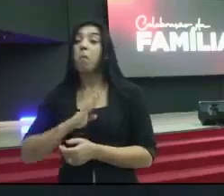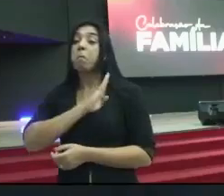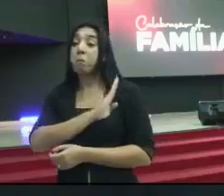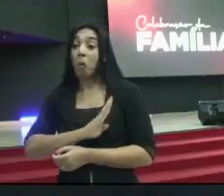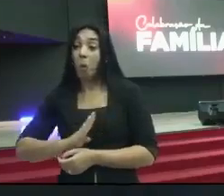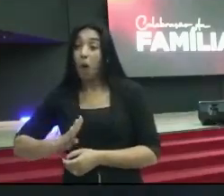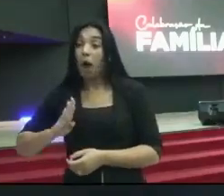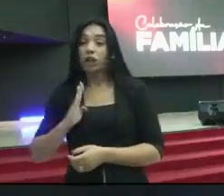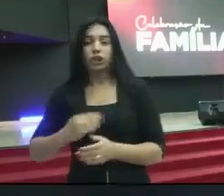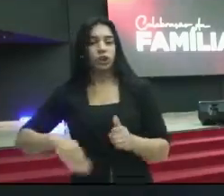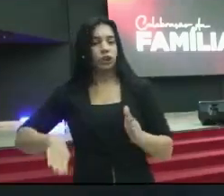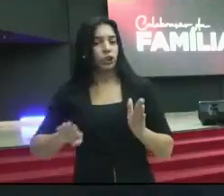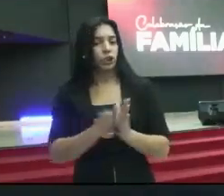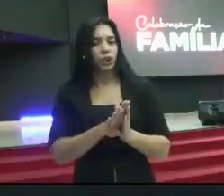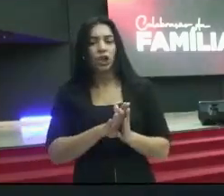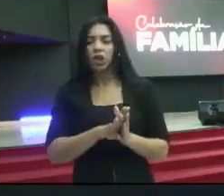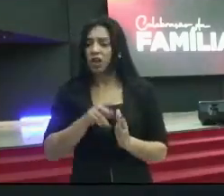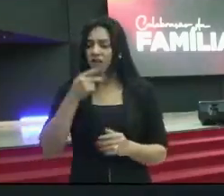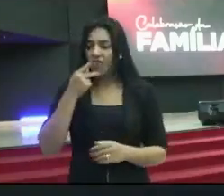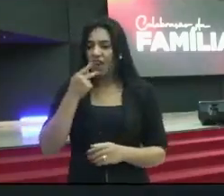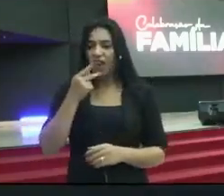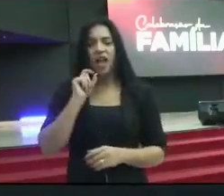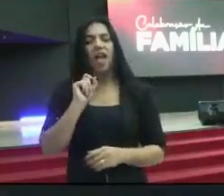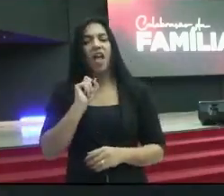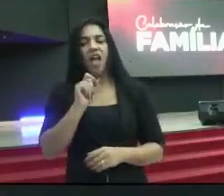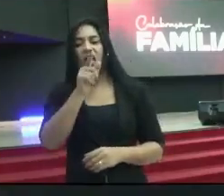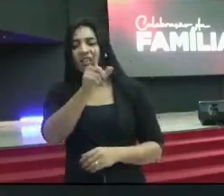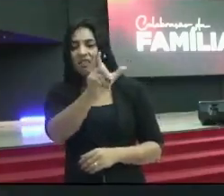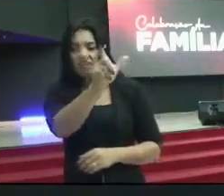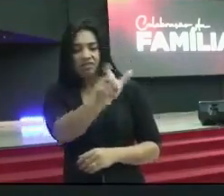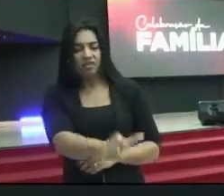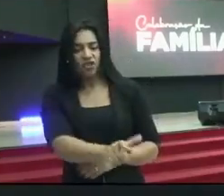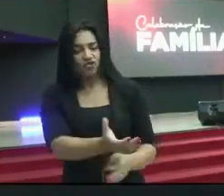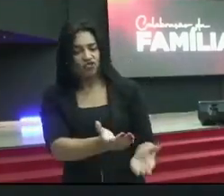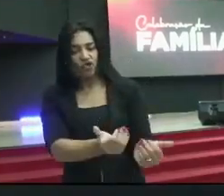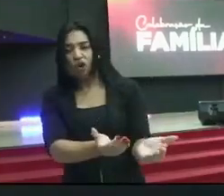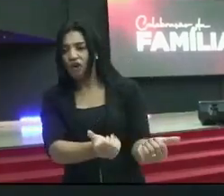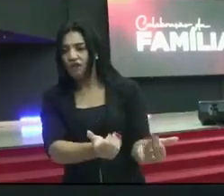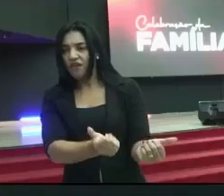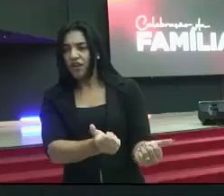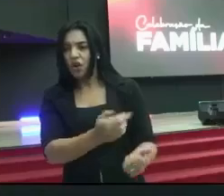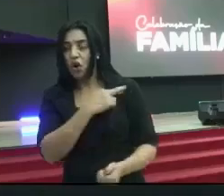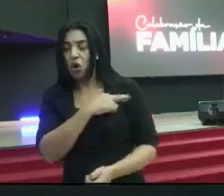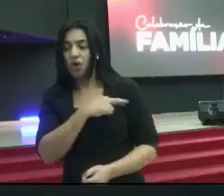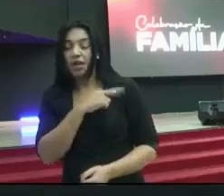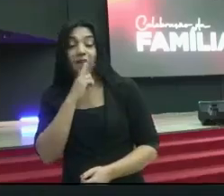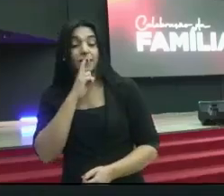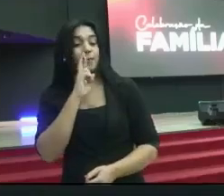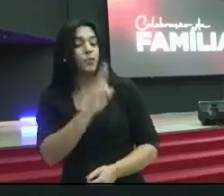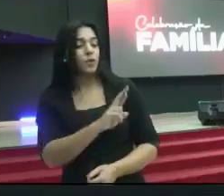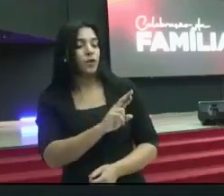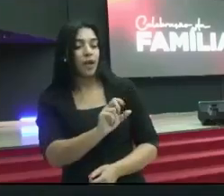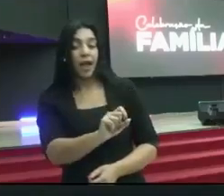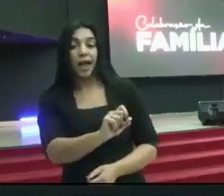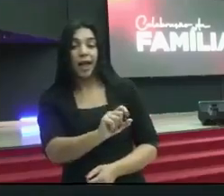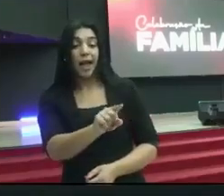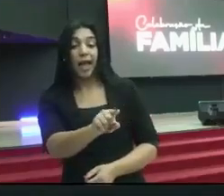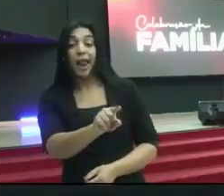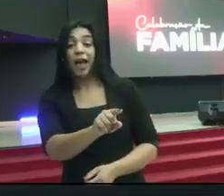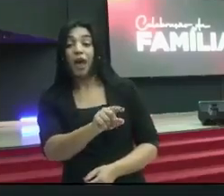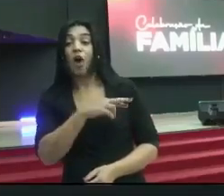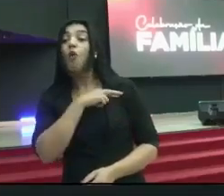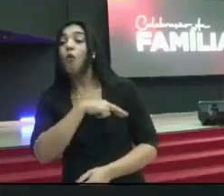Boaz chega no campo e diz: quem é essa jovem? Sabe o que respondem? Ela é